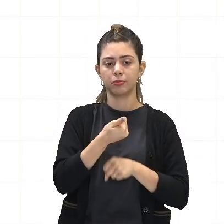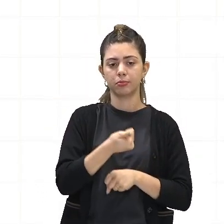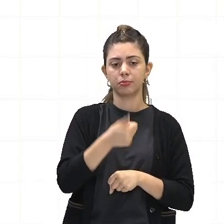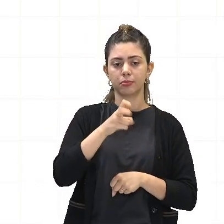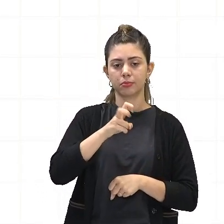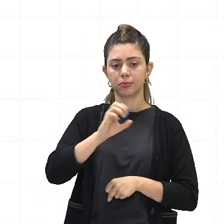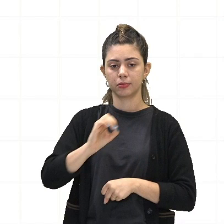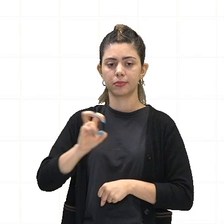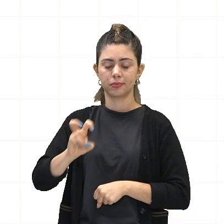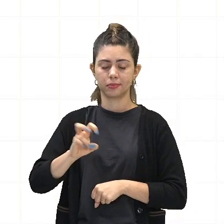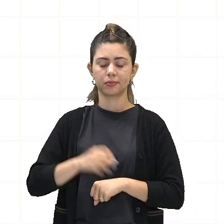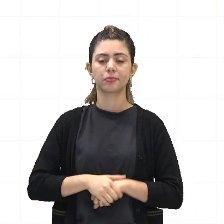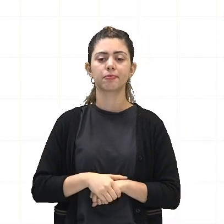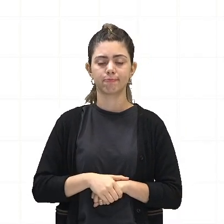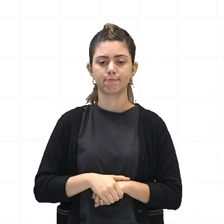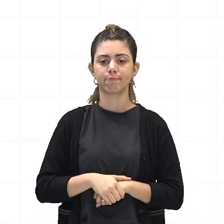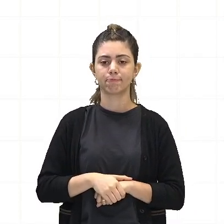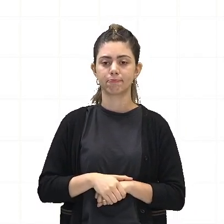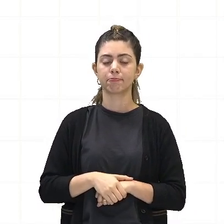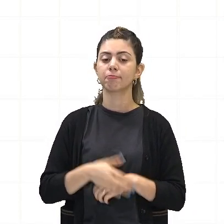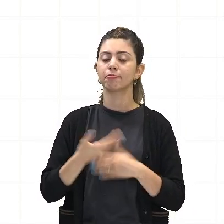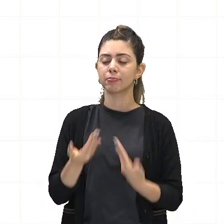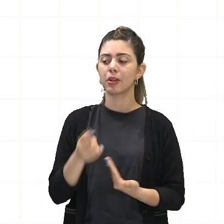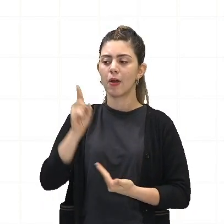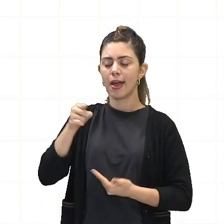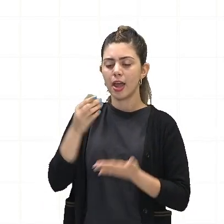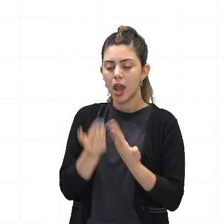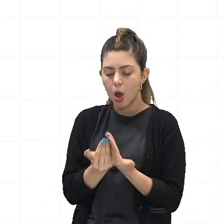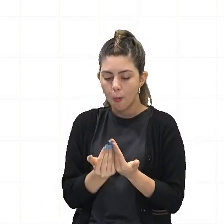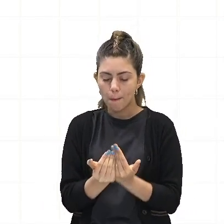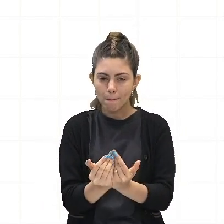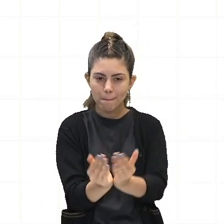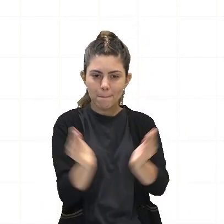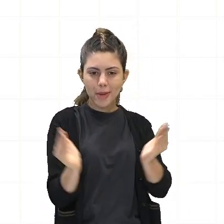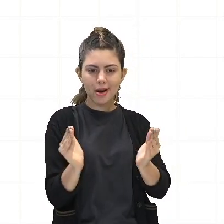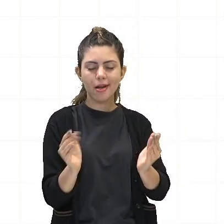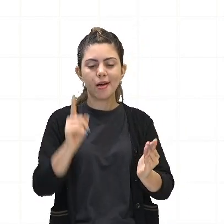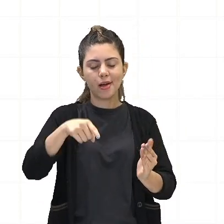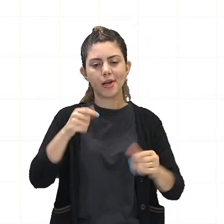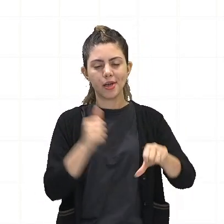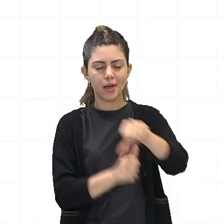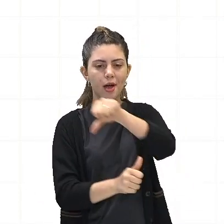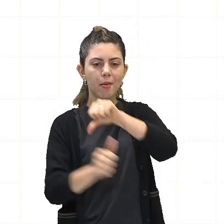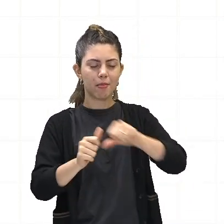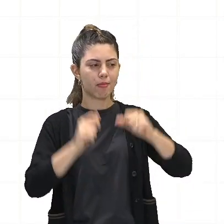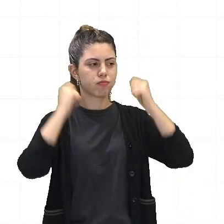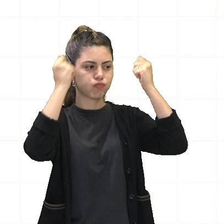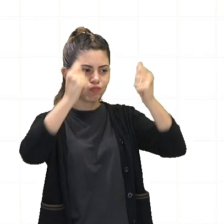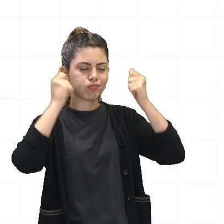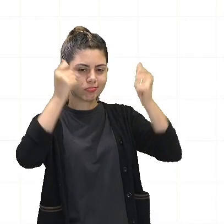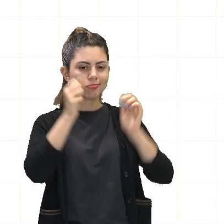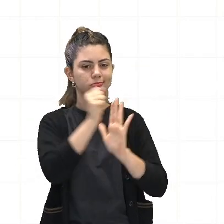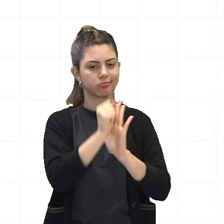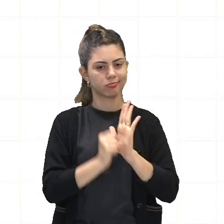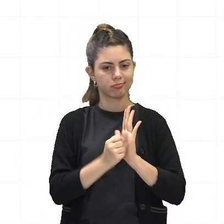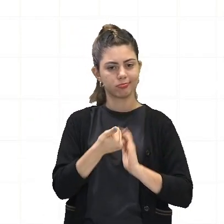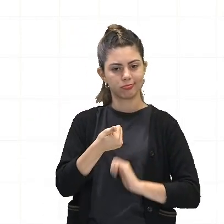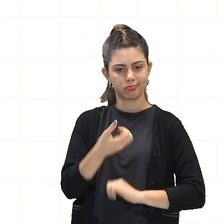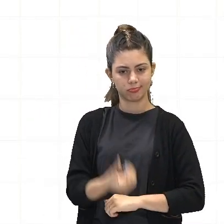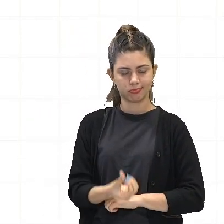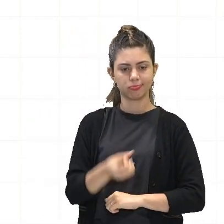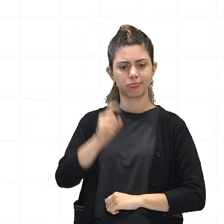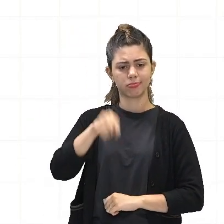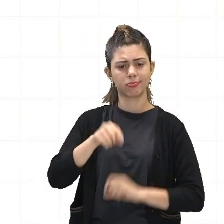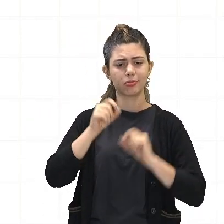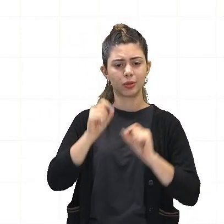chegamos, portanto, em Martinho Lutero. Lutero, ele é o principal símbolo da reforma